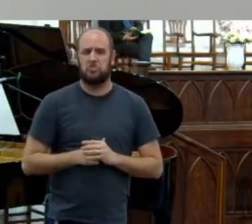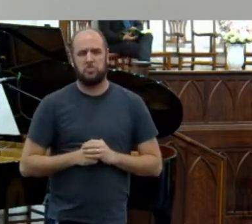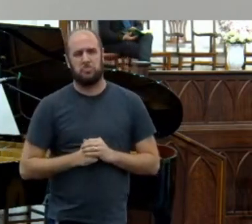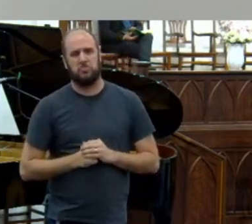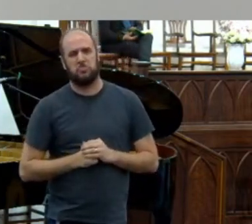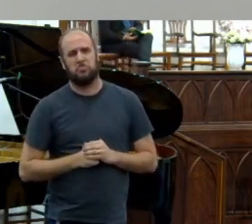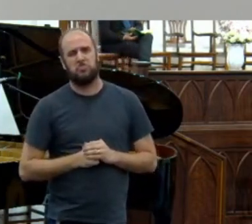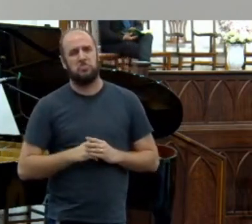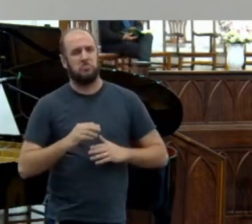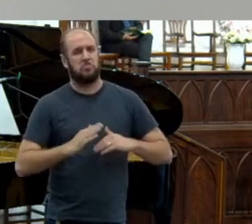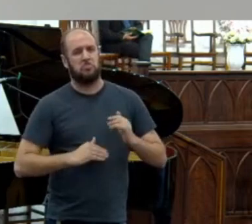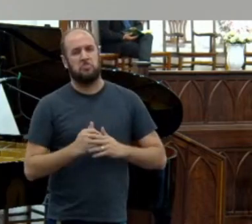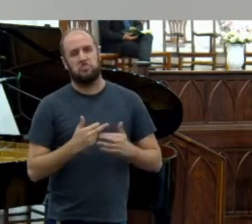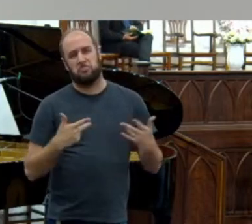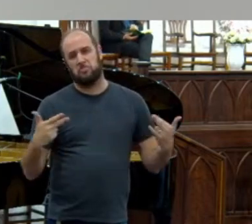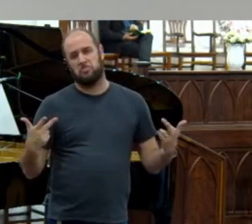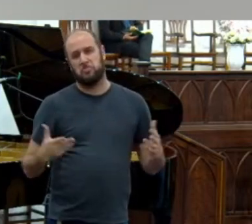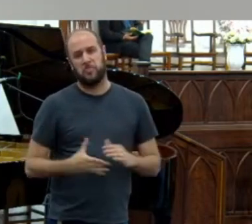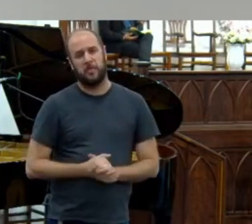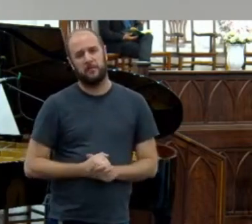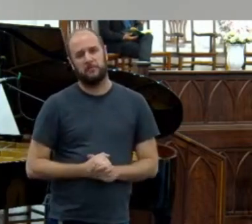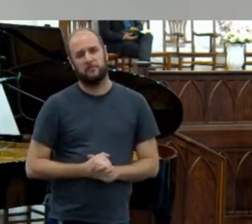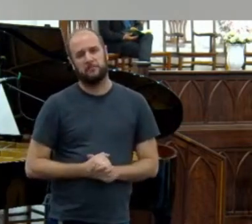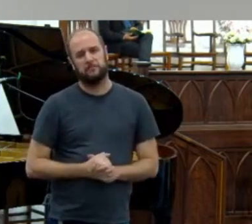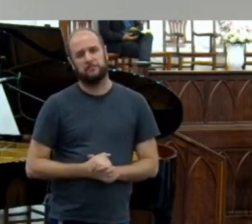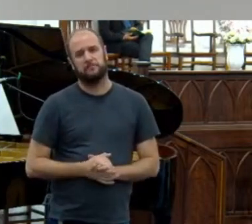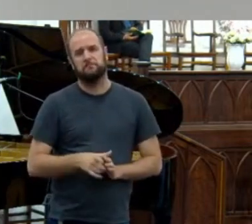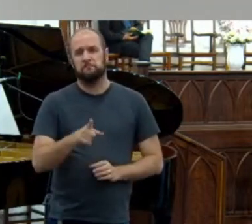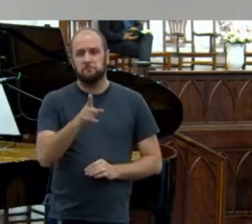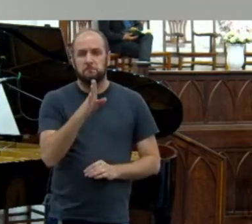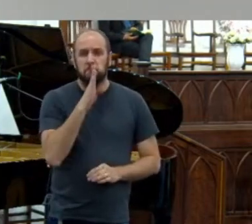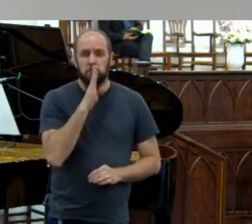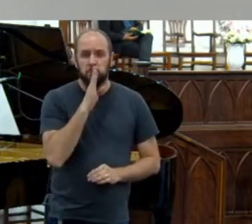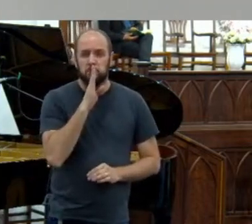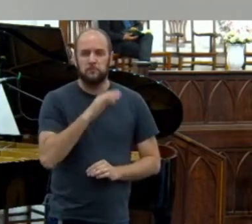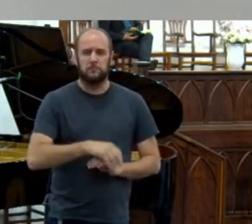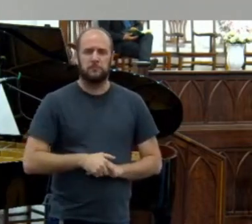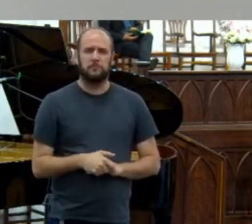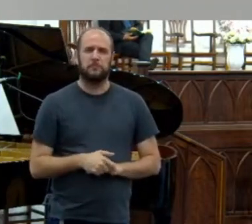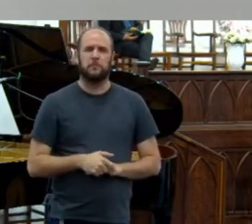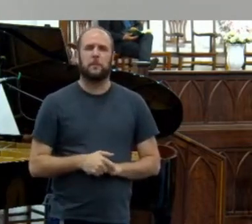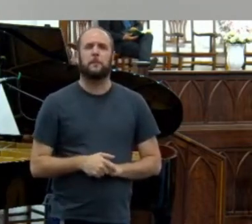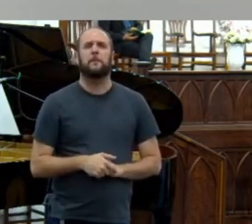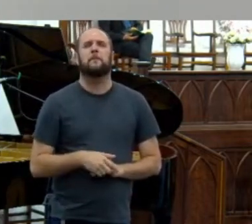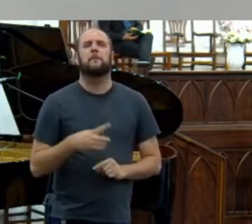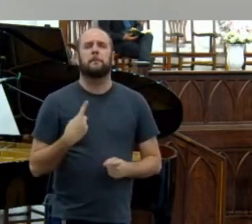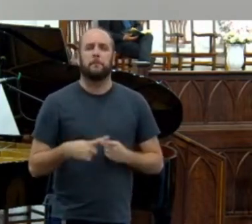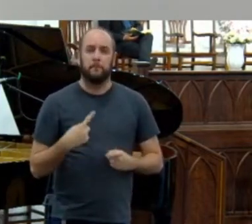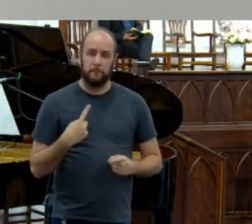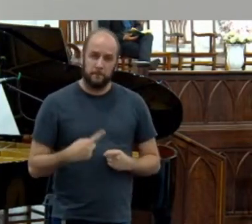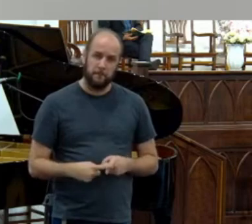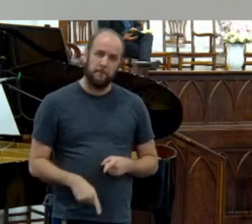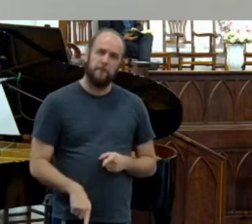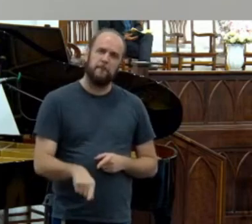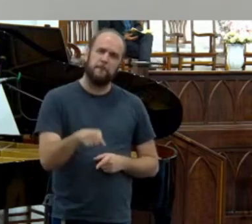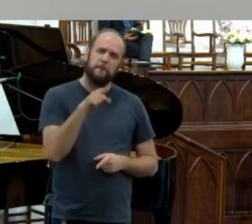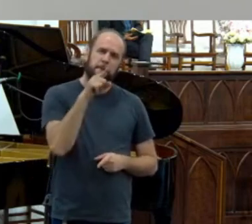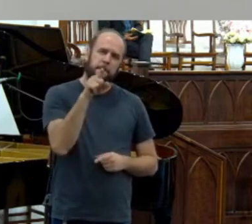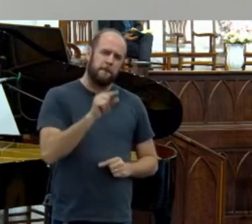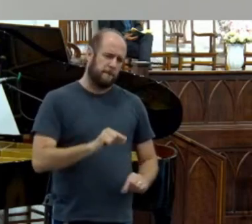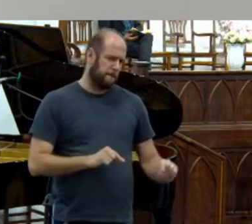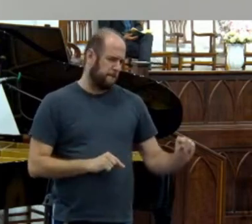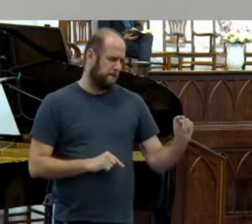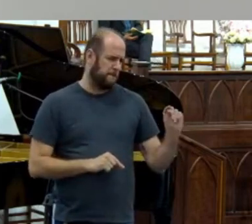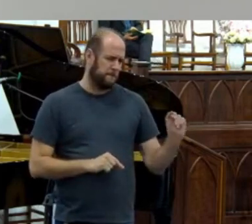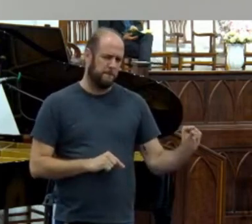o que Ele faz. Feche a sua boca, porque você é pequeno